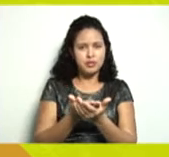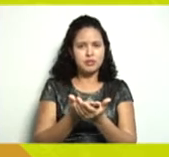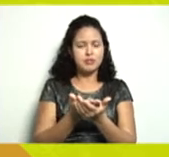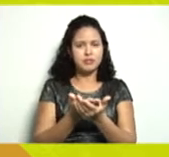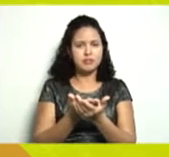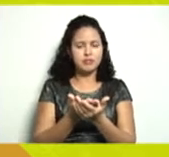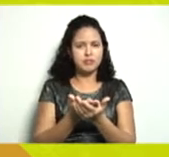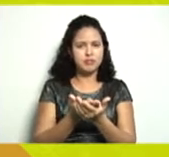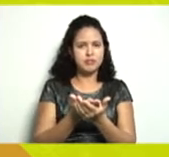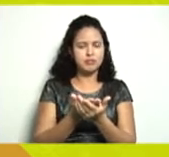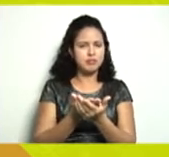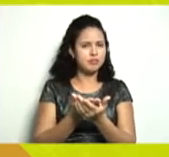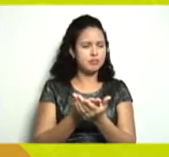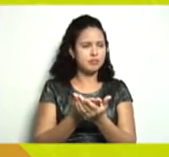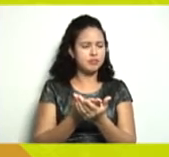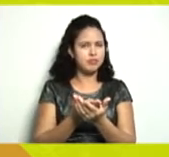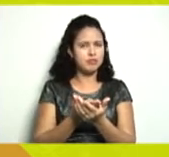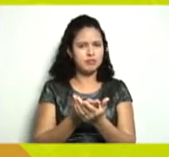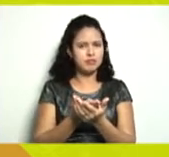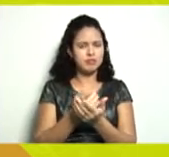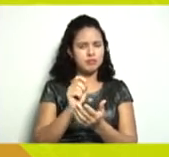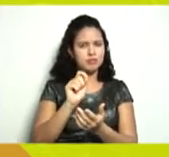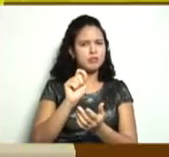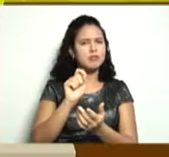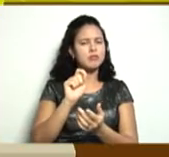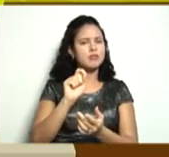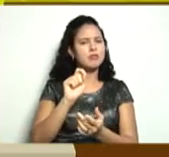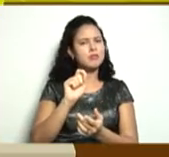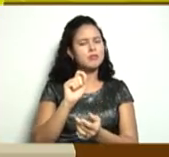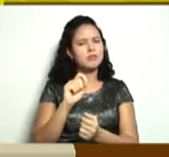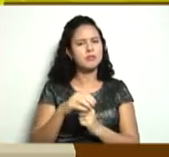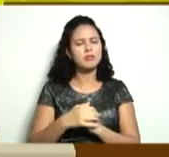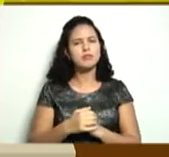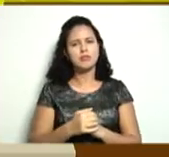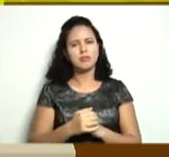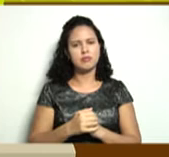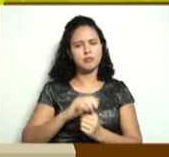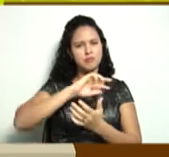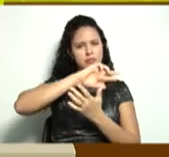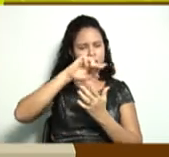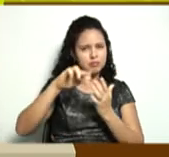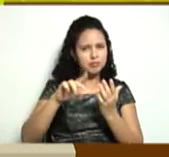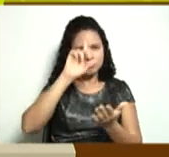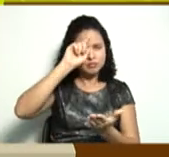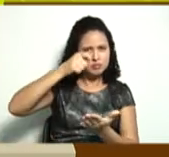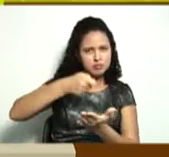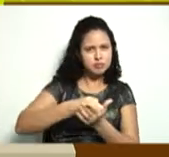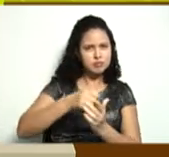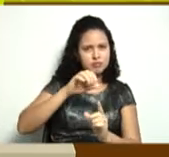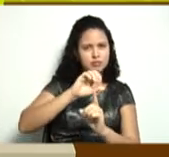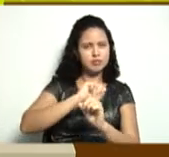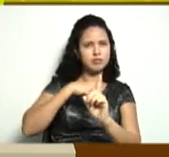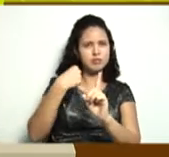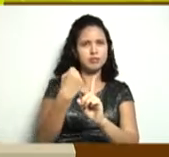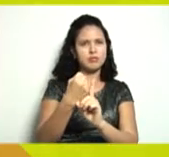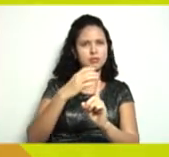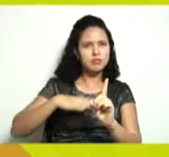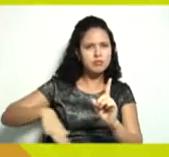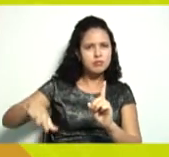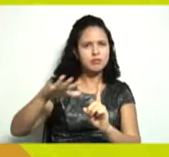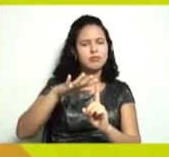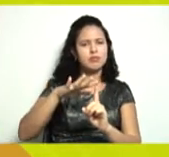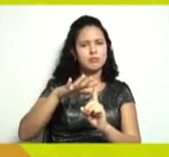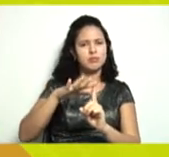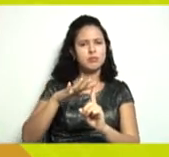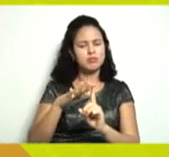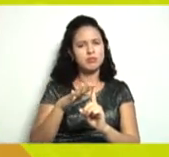vamos identificar os direitos e deveres dos associados. Bem como as instâncias de decisões na nossa sociedade cooperativa.